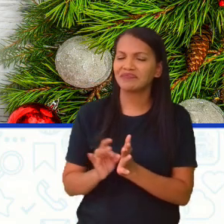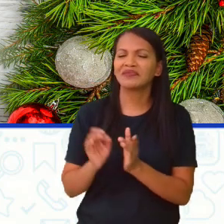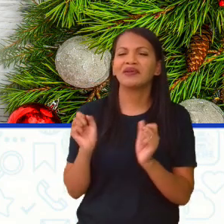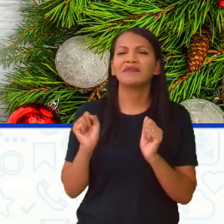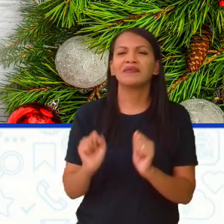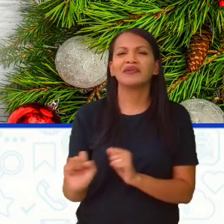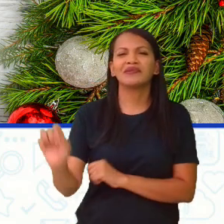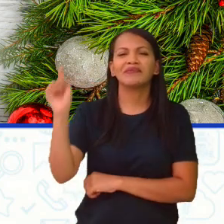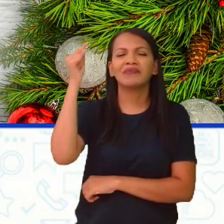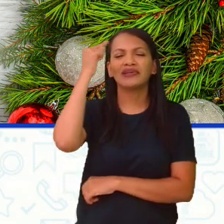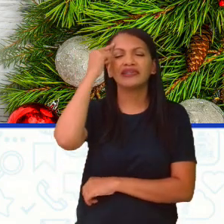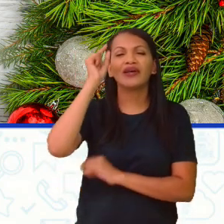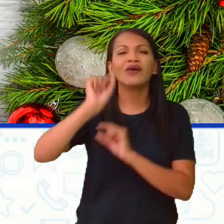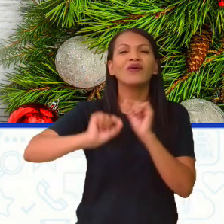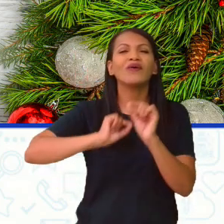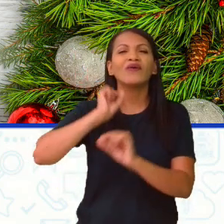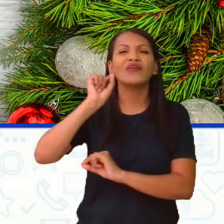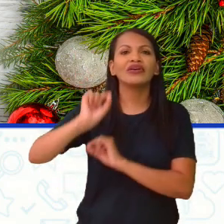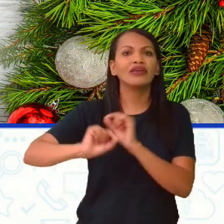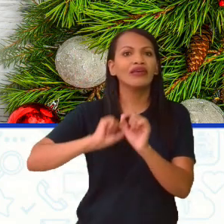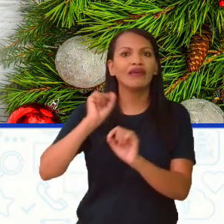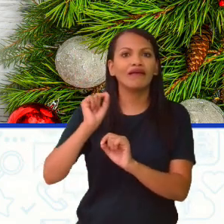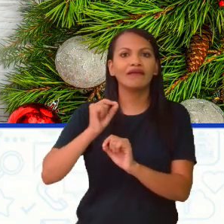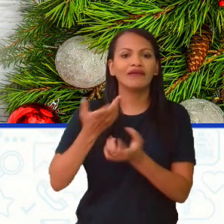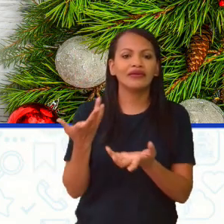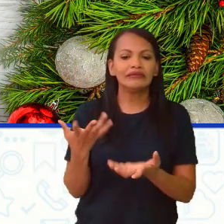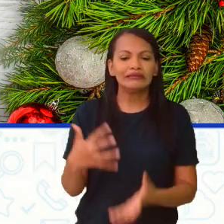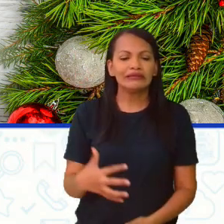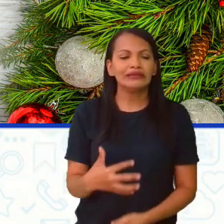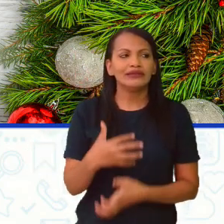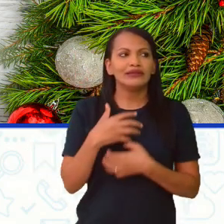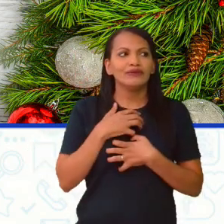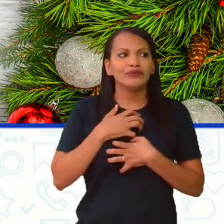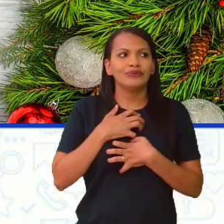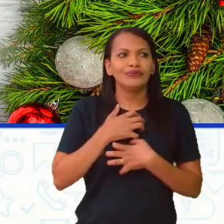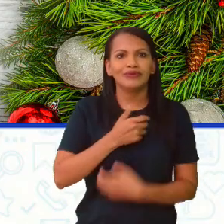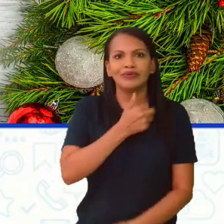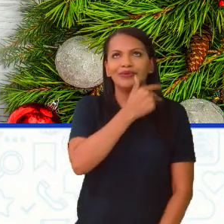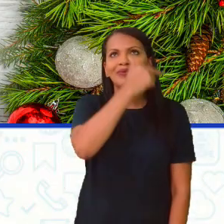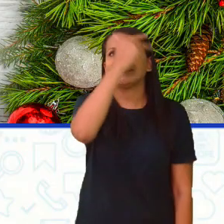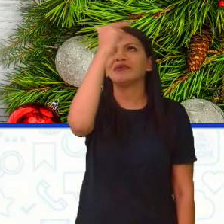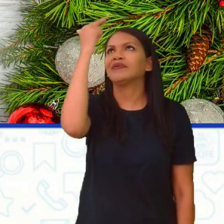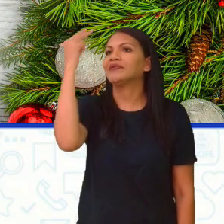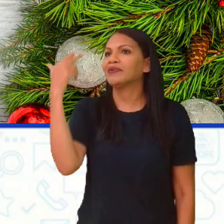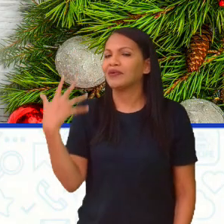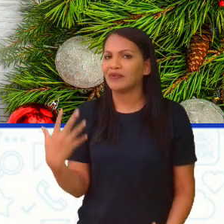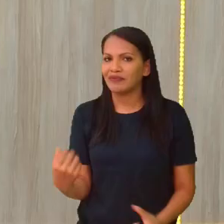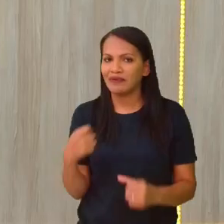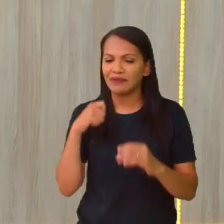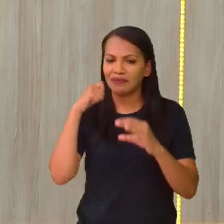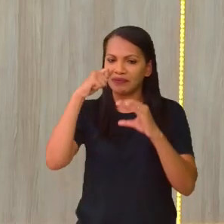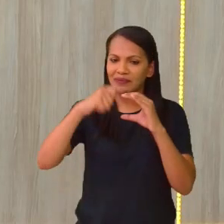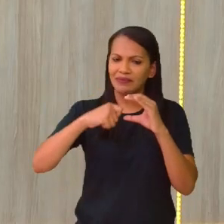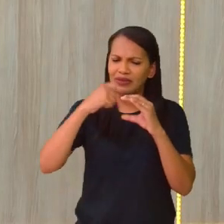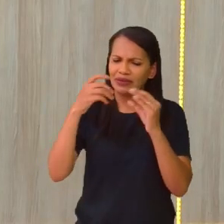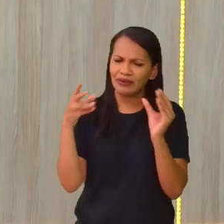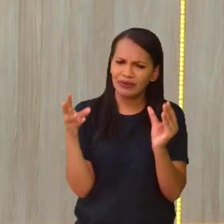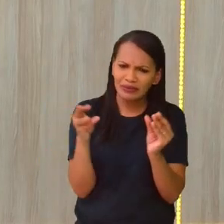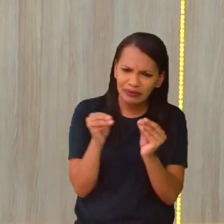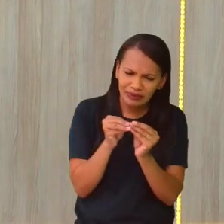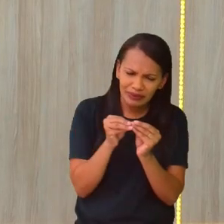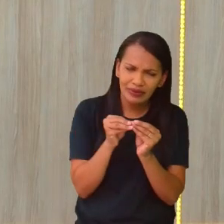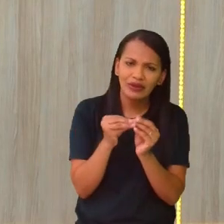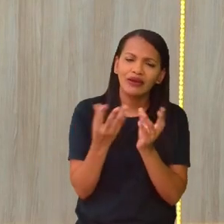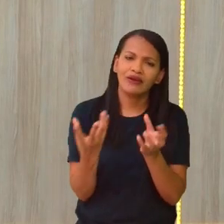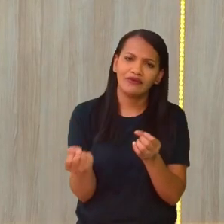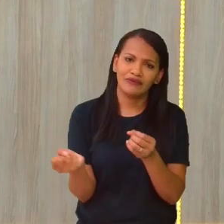pensar sobre o que é o espírito de Natal. E para pensar nesse assunto, a gente vai assistir um curta bem curtinho e depois